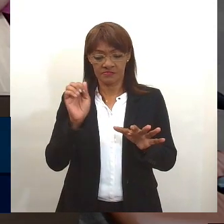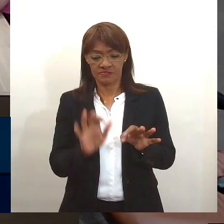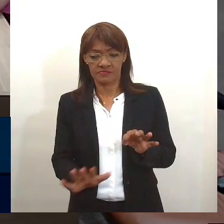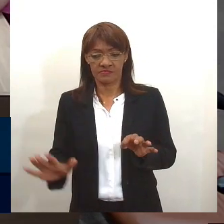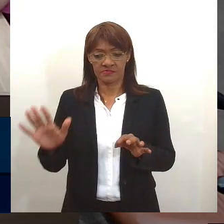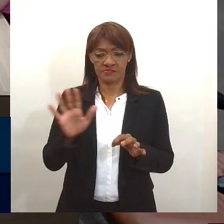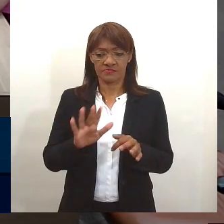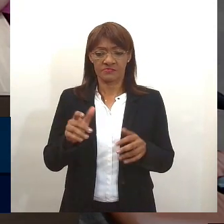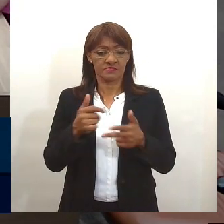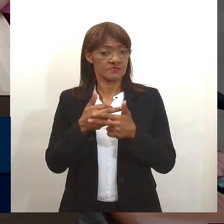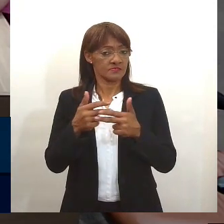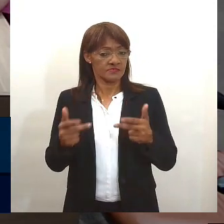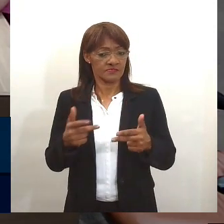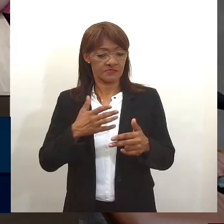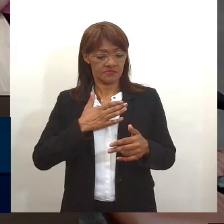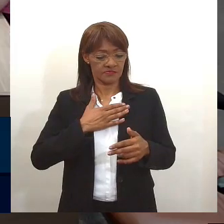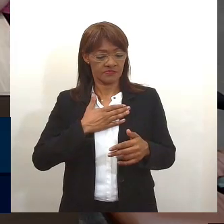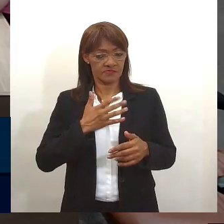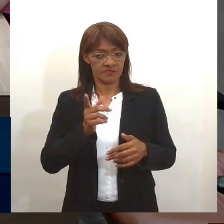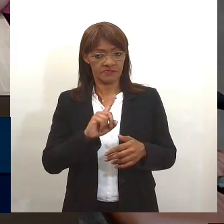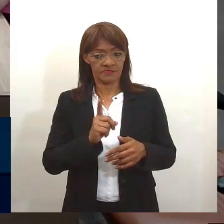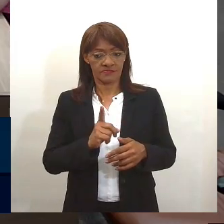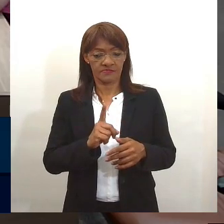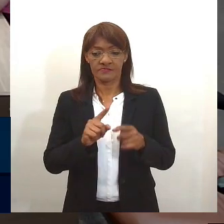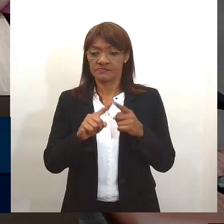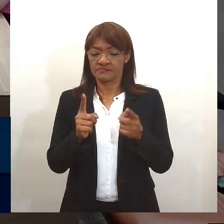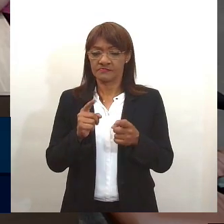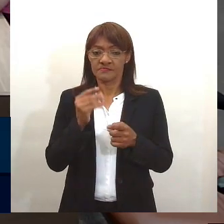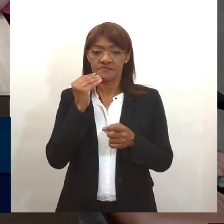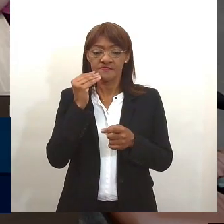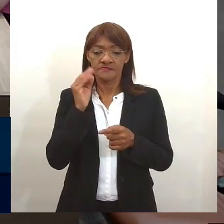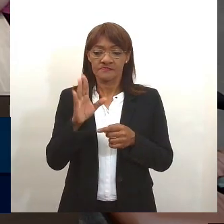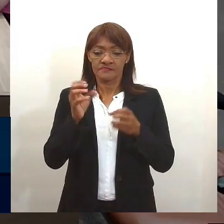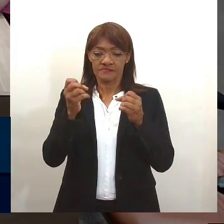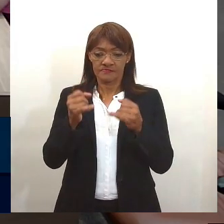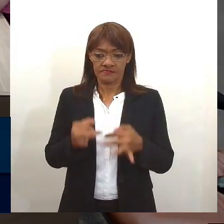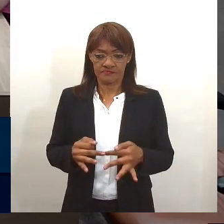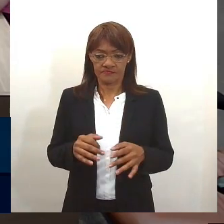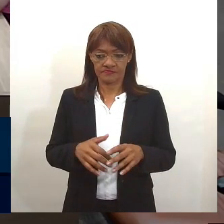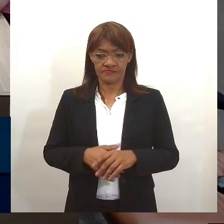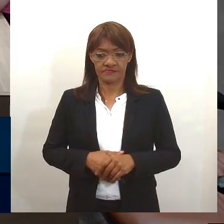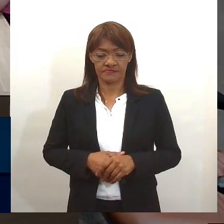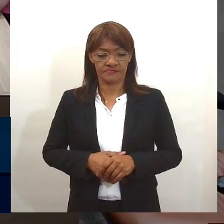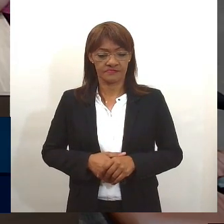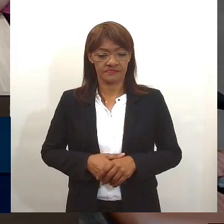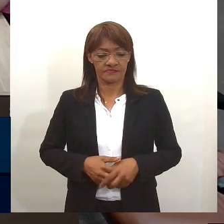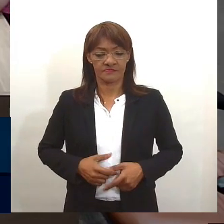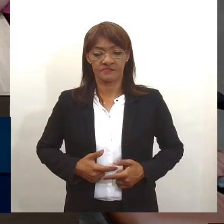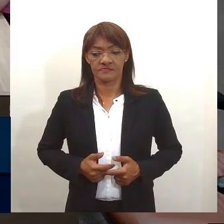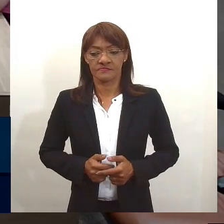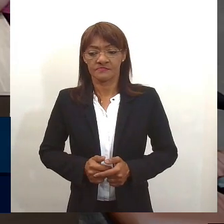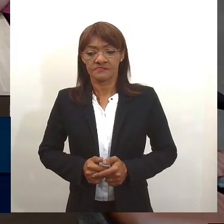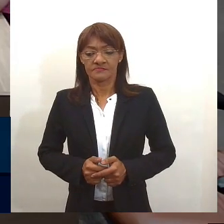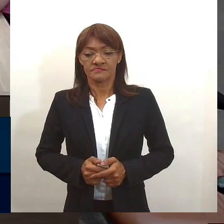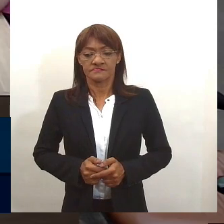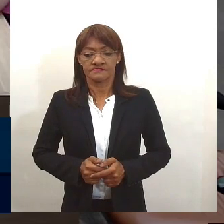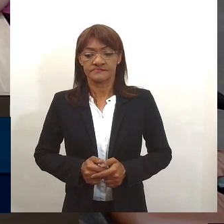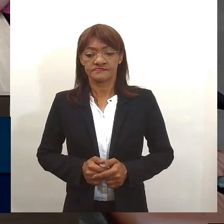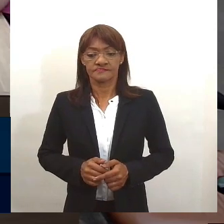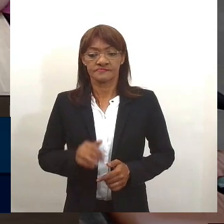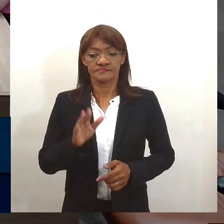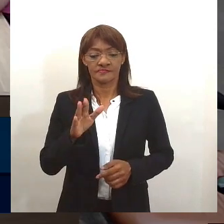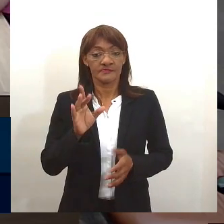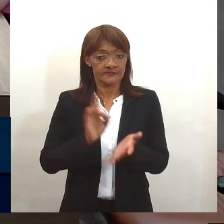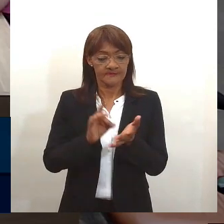tentar falar um pouco puxando um pouco para o lado das fazendas. A gente teve, de fato, um aumento de receita, mas a gente também teve um